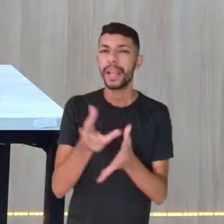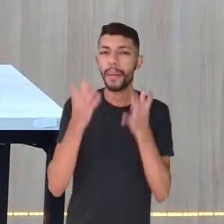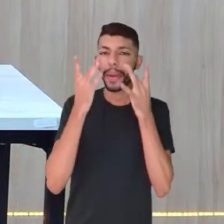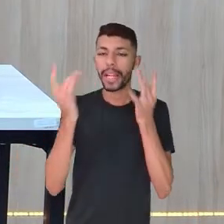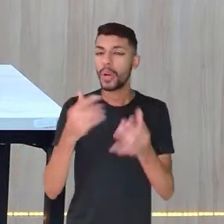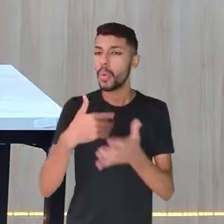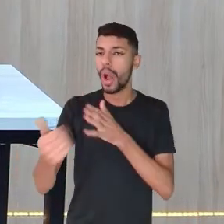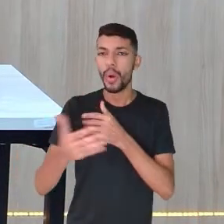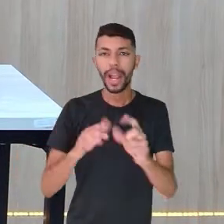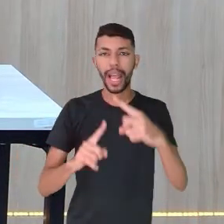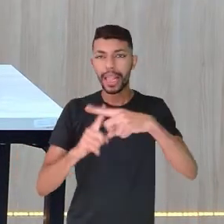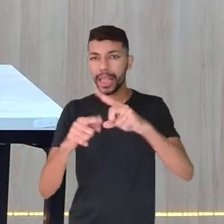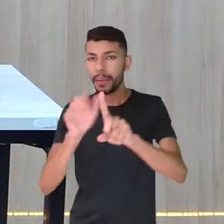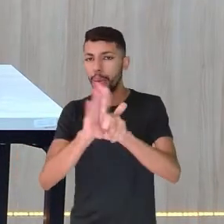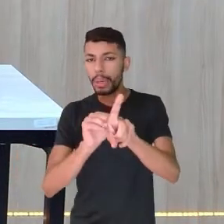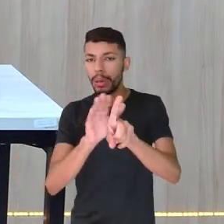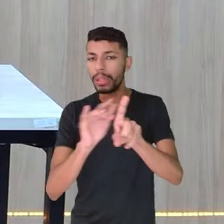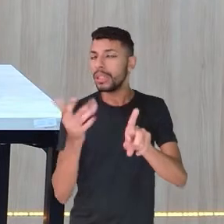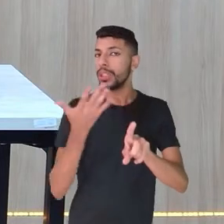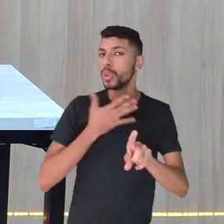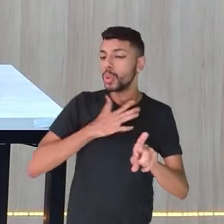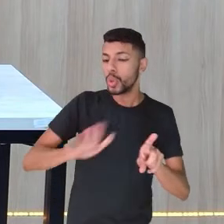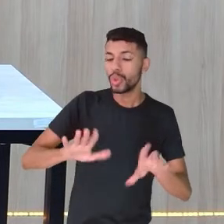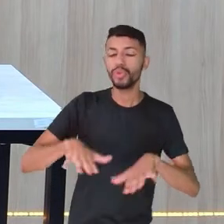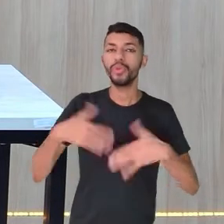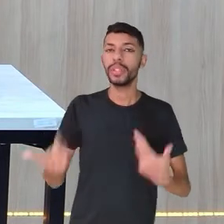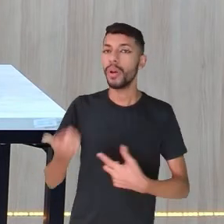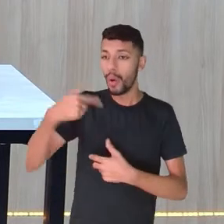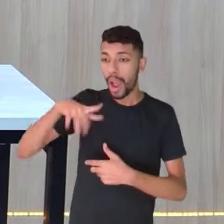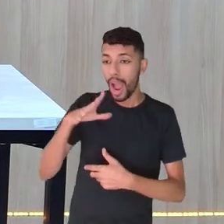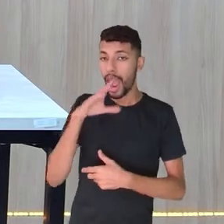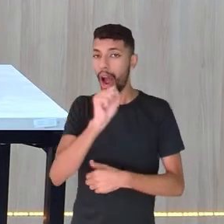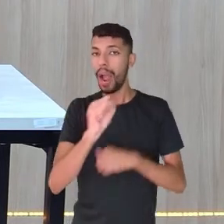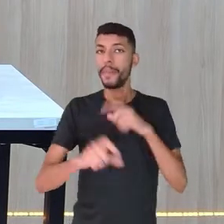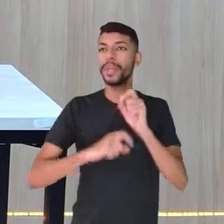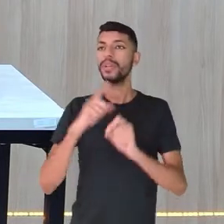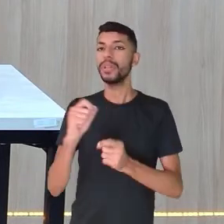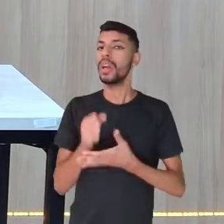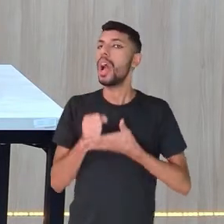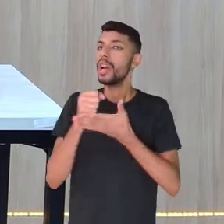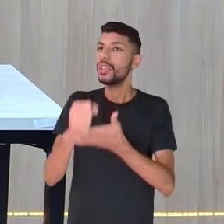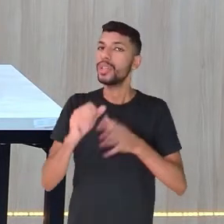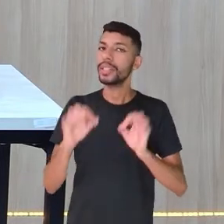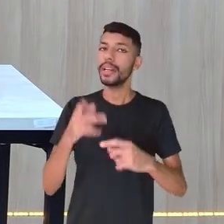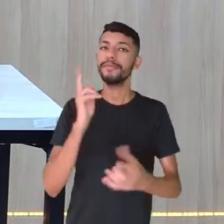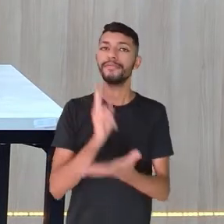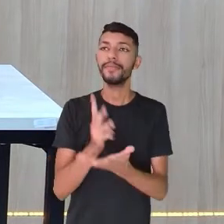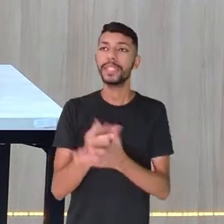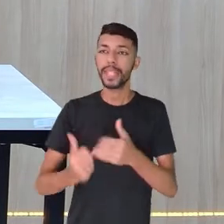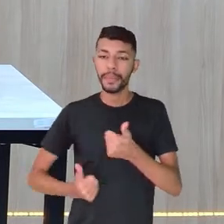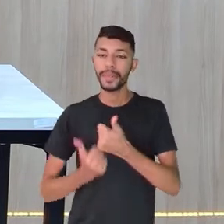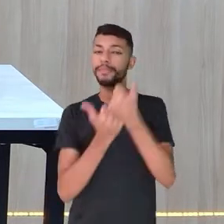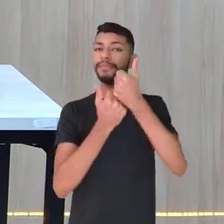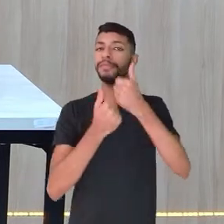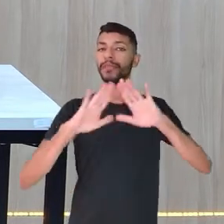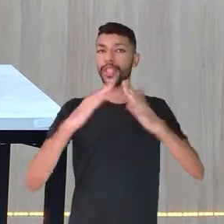não lhe agrade, rapidinho, peçam ajuda e contem sempre com a escola de vocês. Mas o que é que